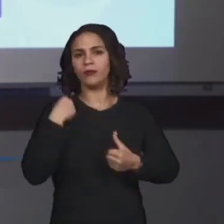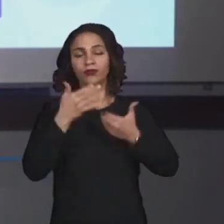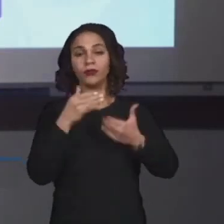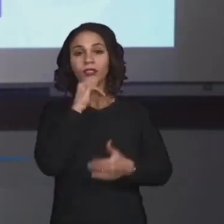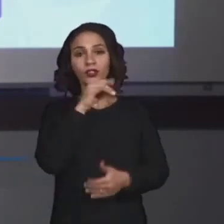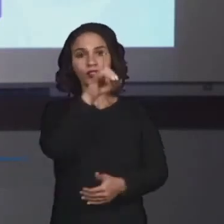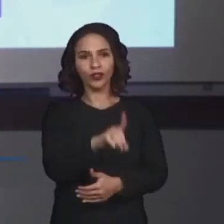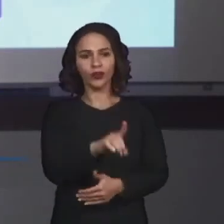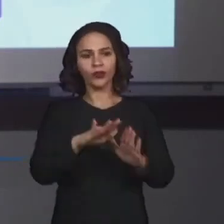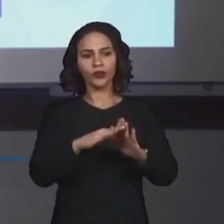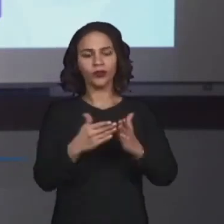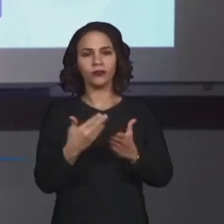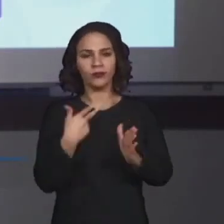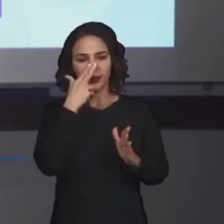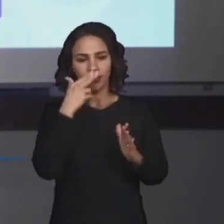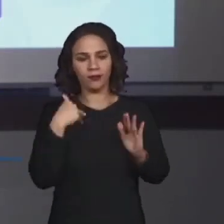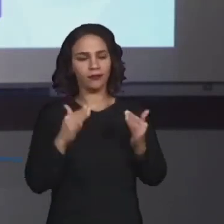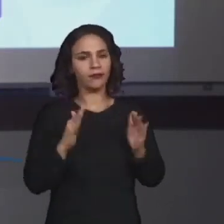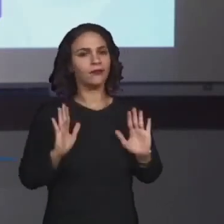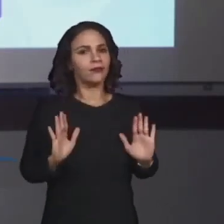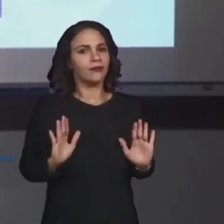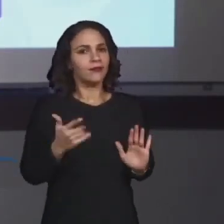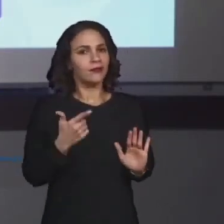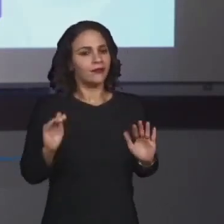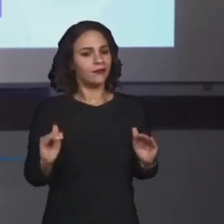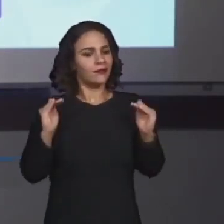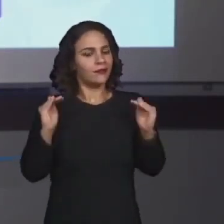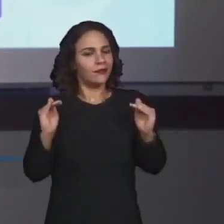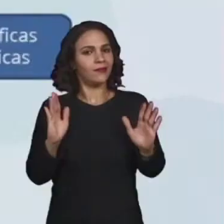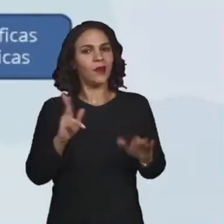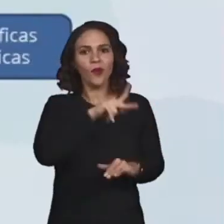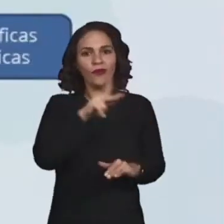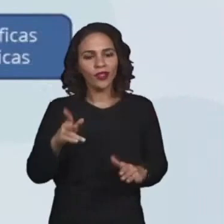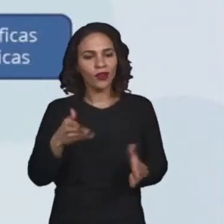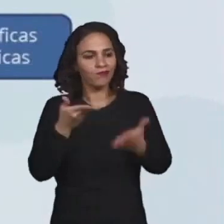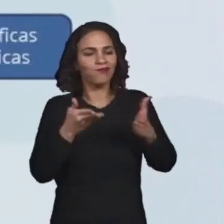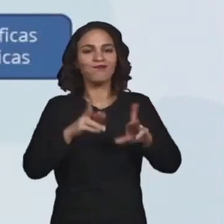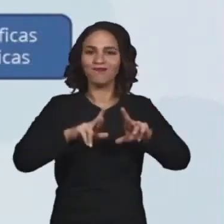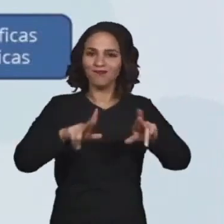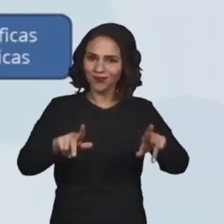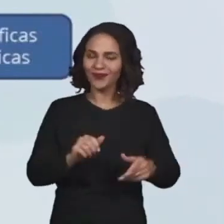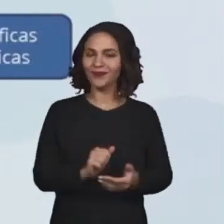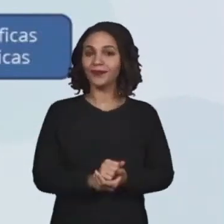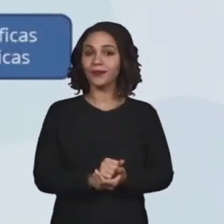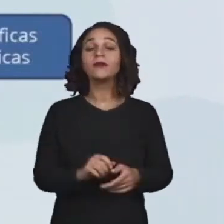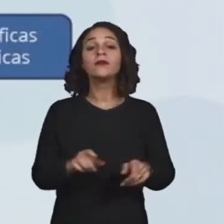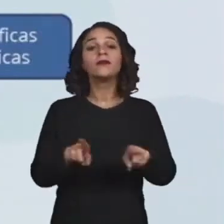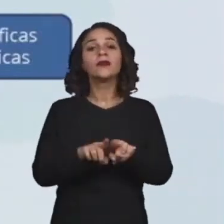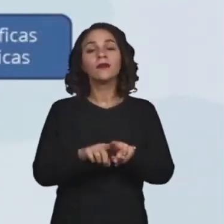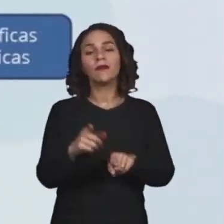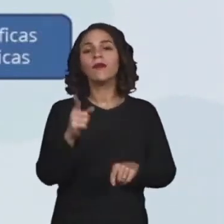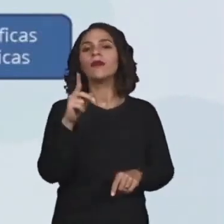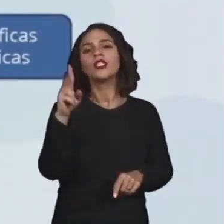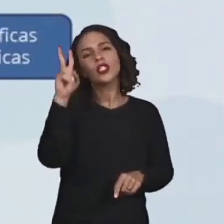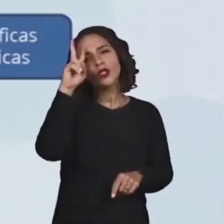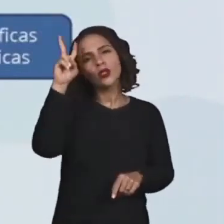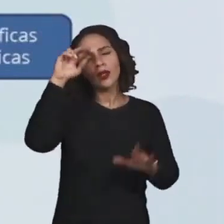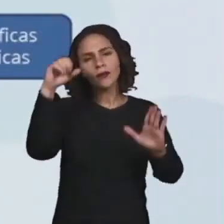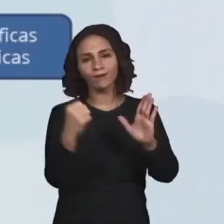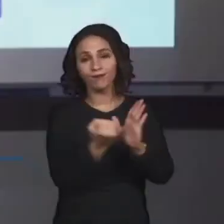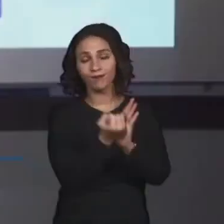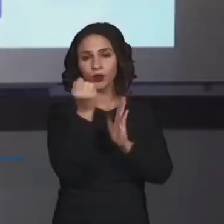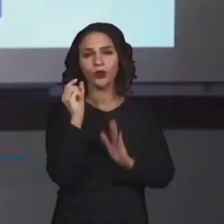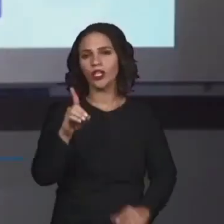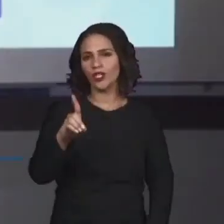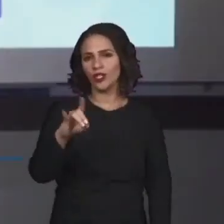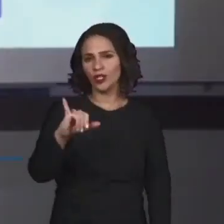diretora da escola, nós falamos de outra forma com os professores. Tá? E temos também as históricas e